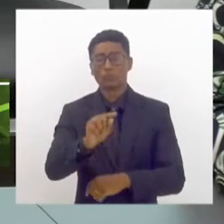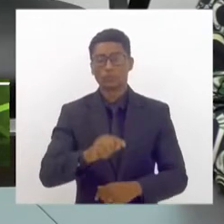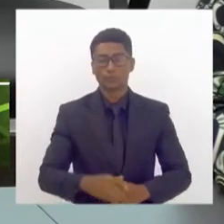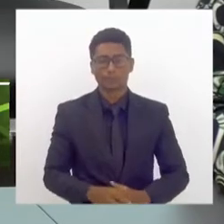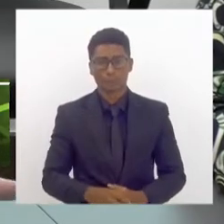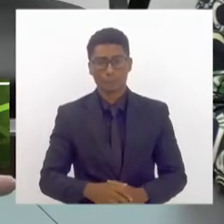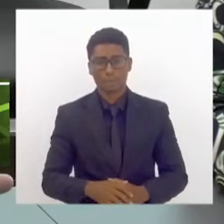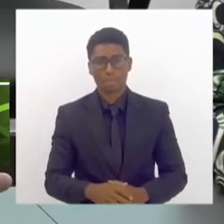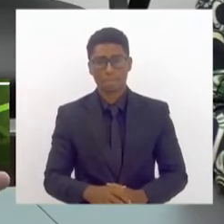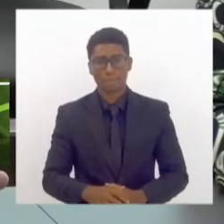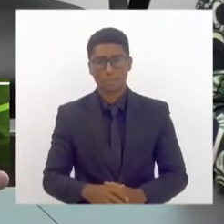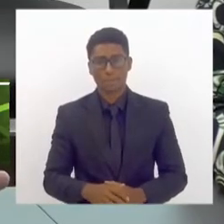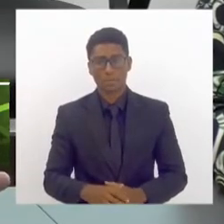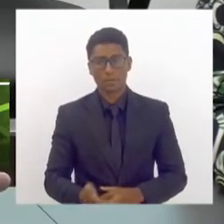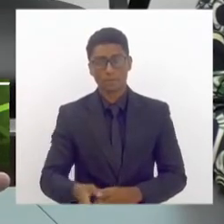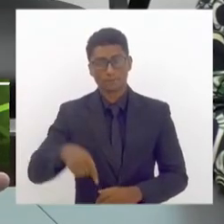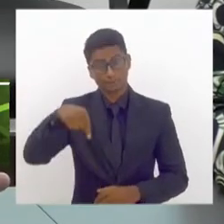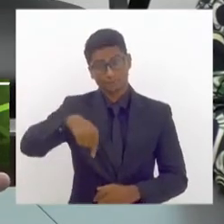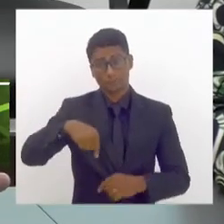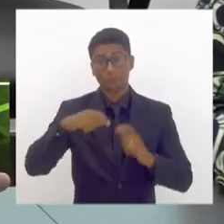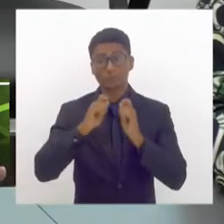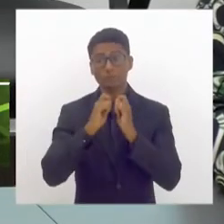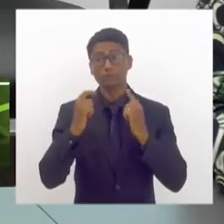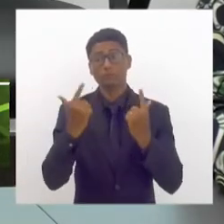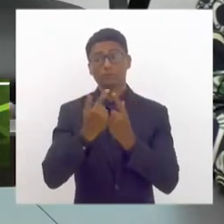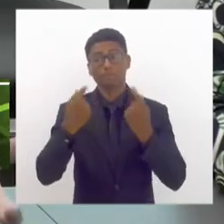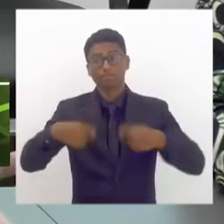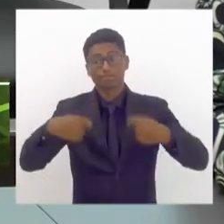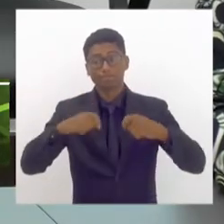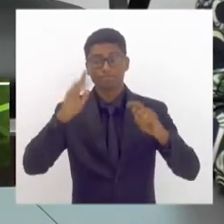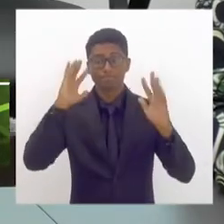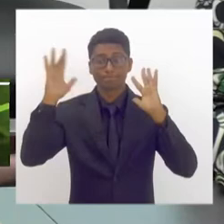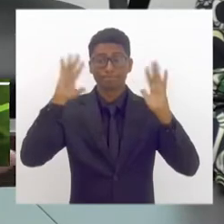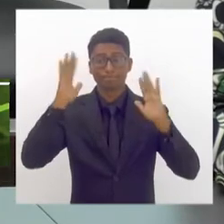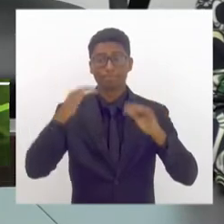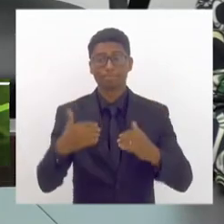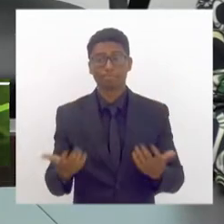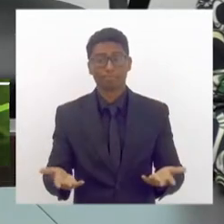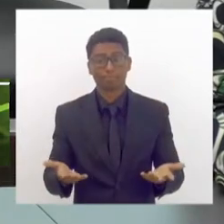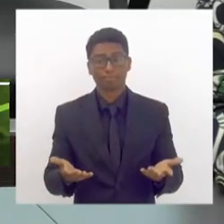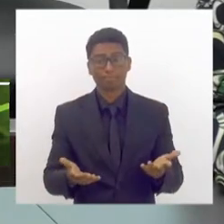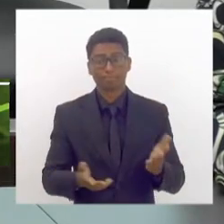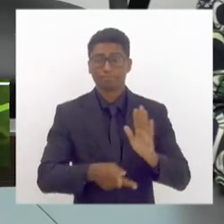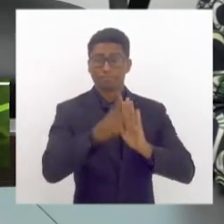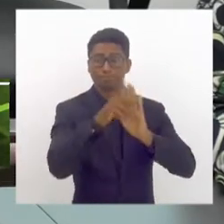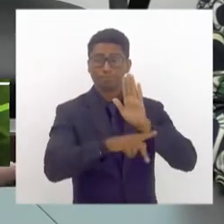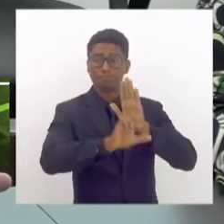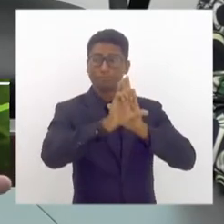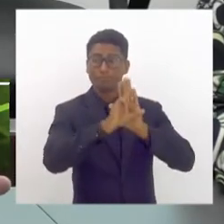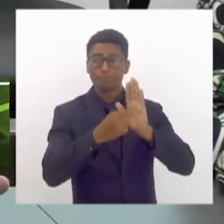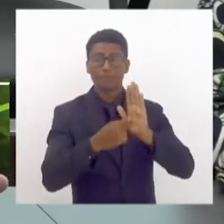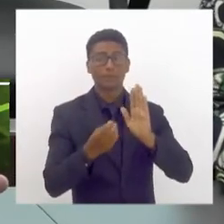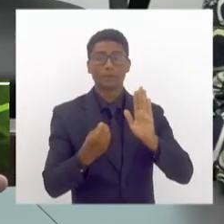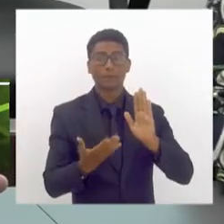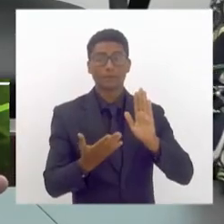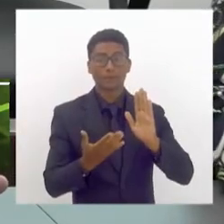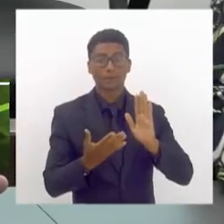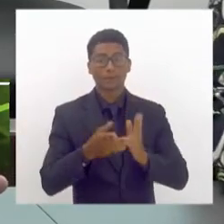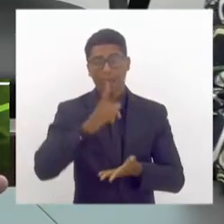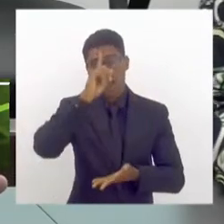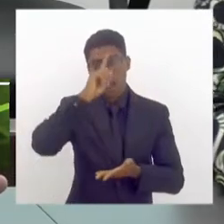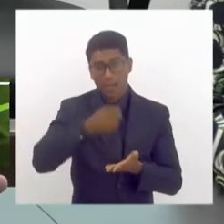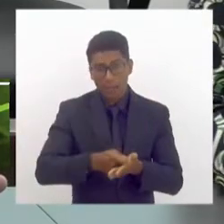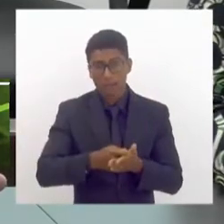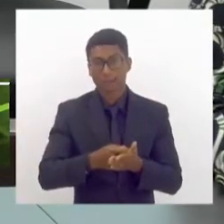é que se pense, que essa casa pense num projeto normativo, num projeto legislativo, que defina. Porque, ao contrário